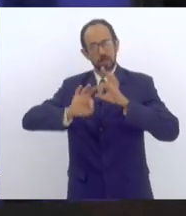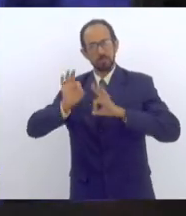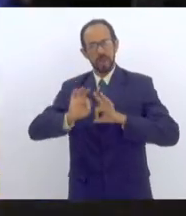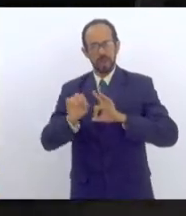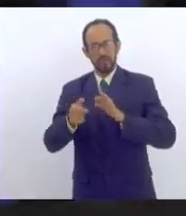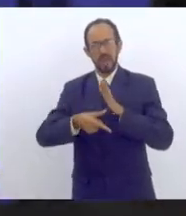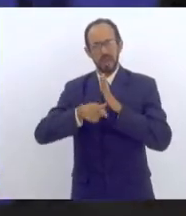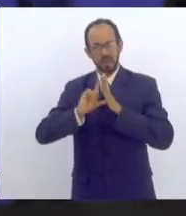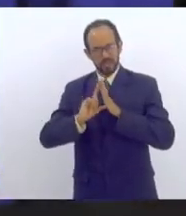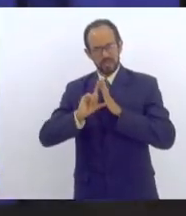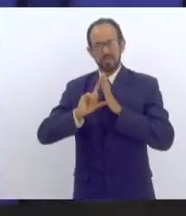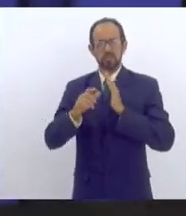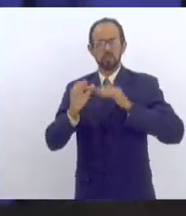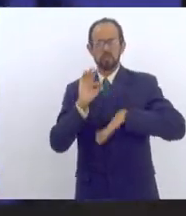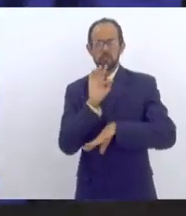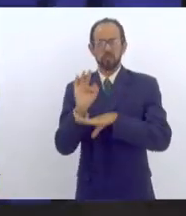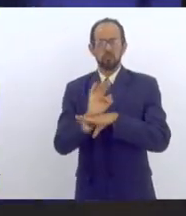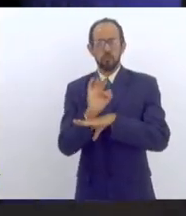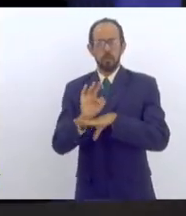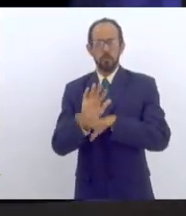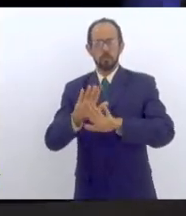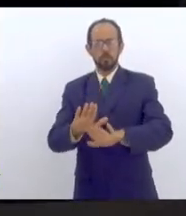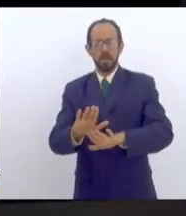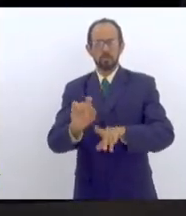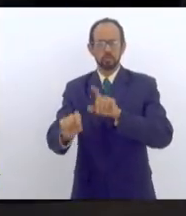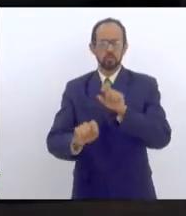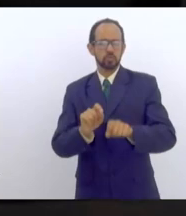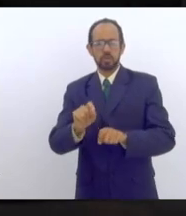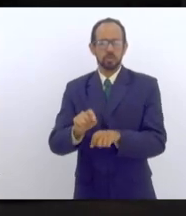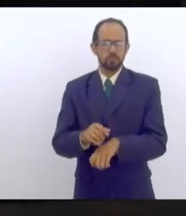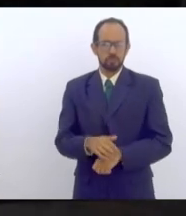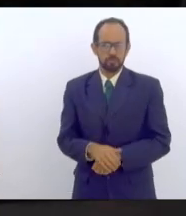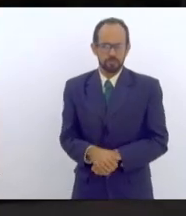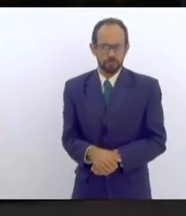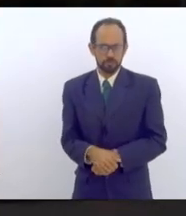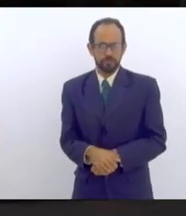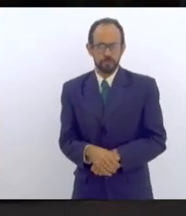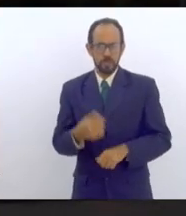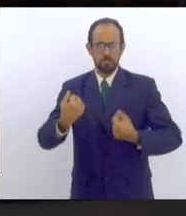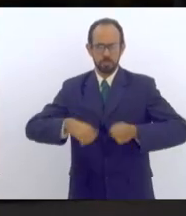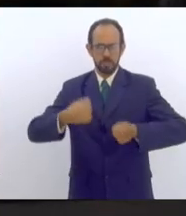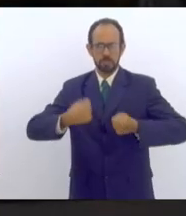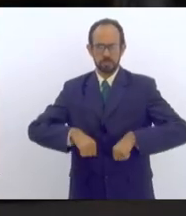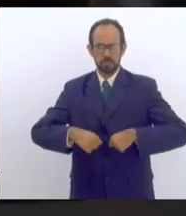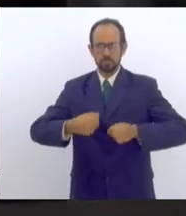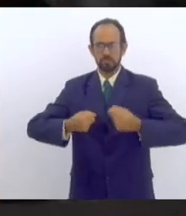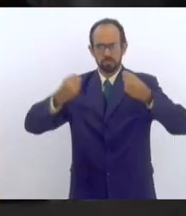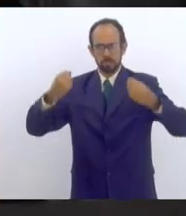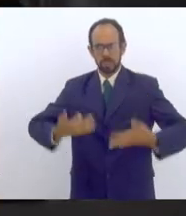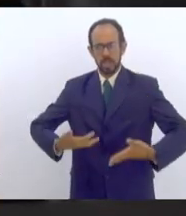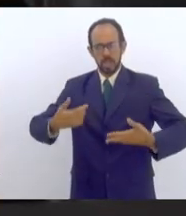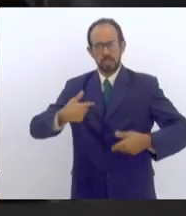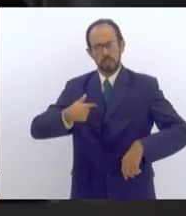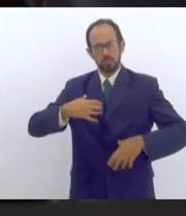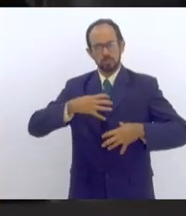eu iria trazer algo mais formal. Mas eu devo dizer que eu estou